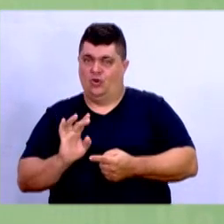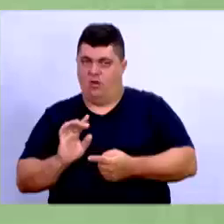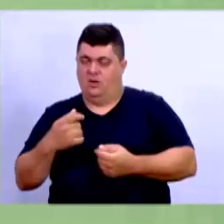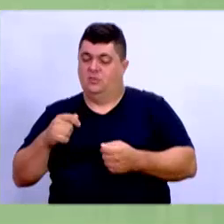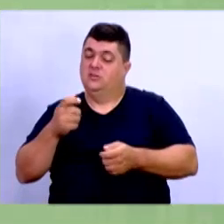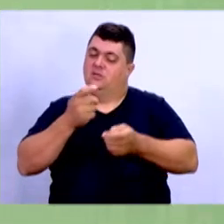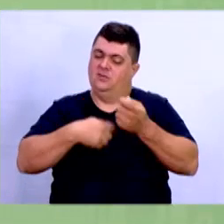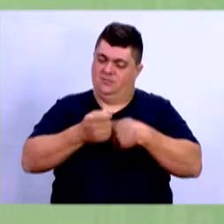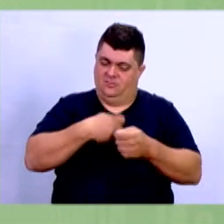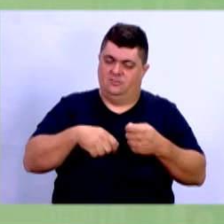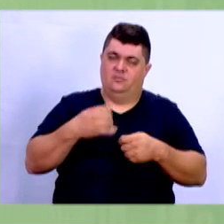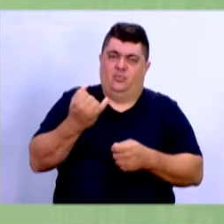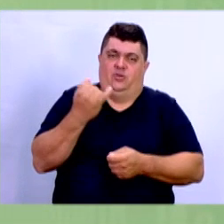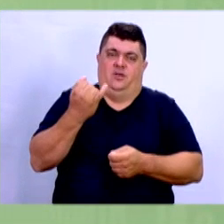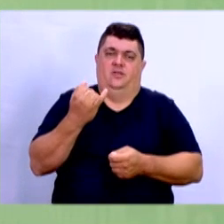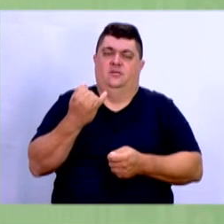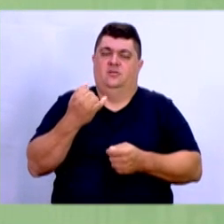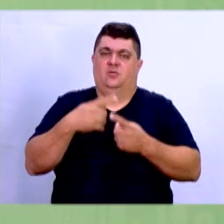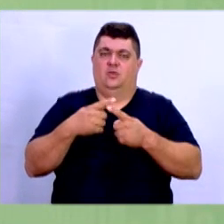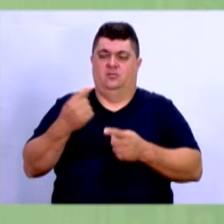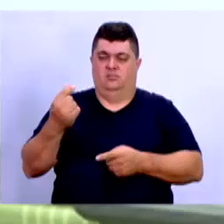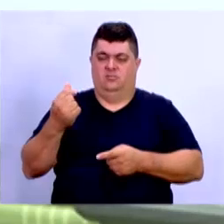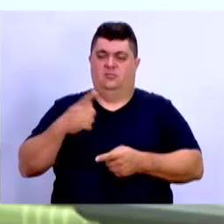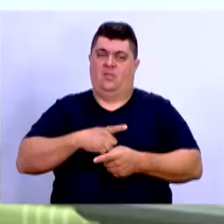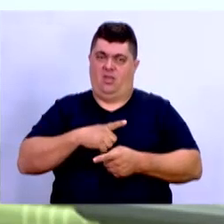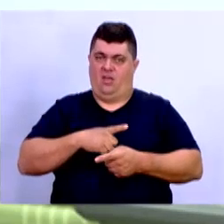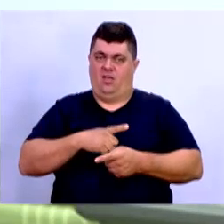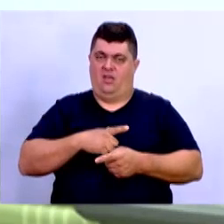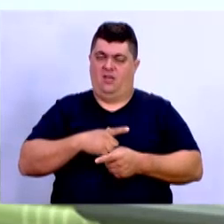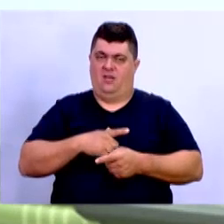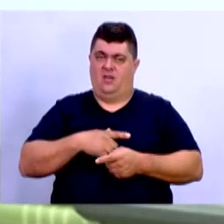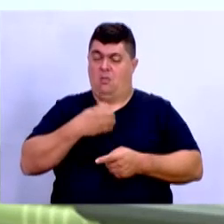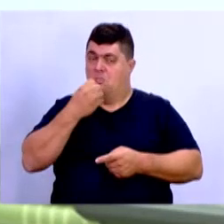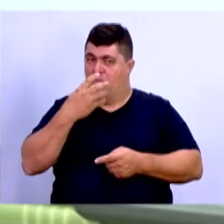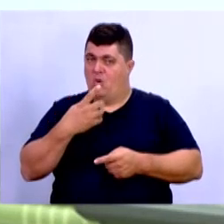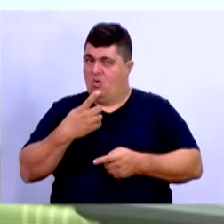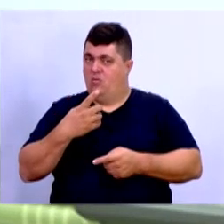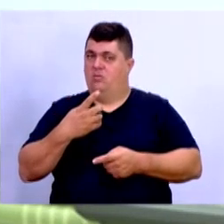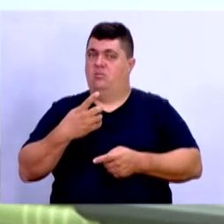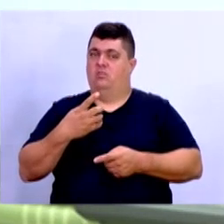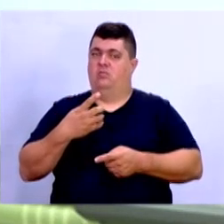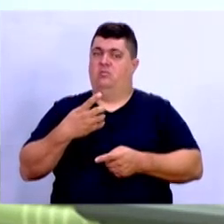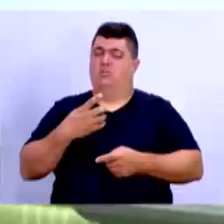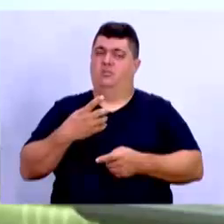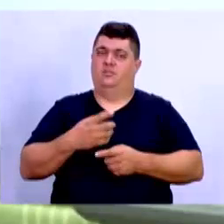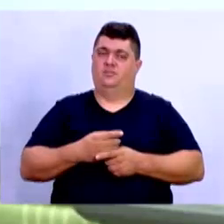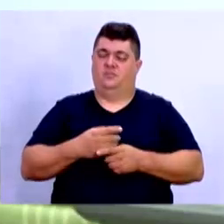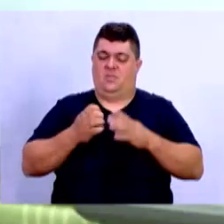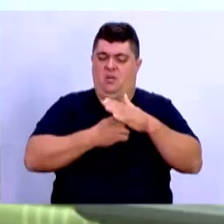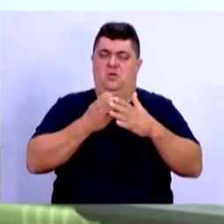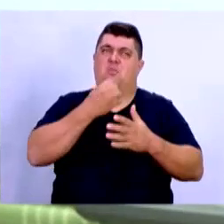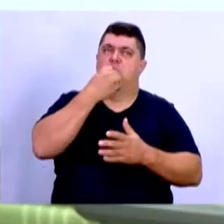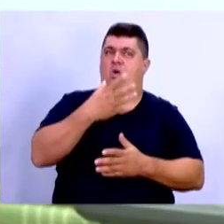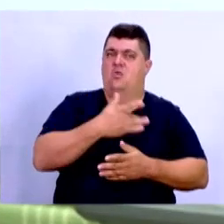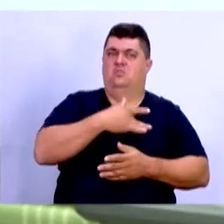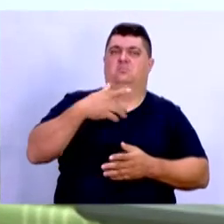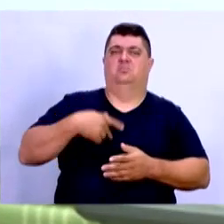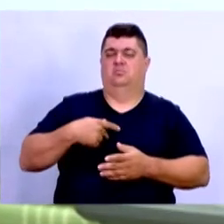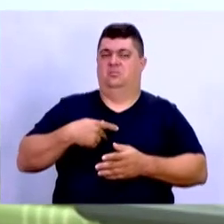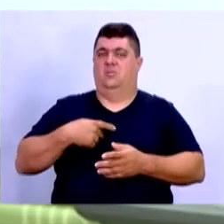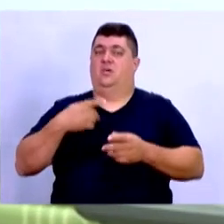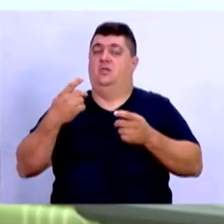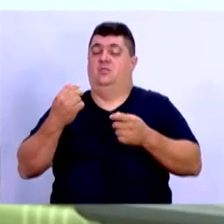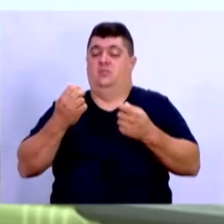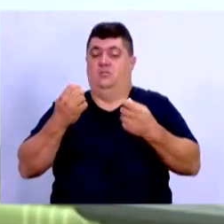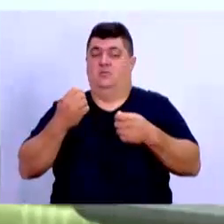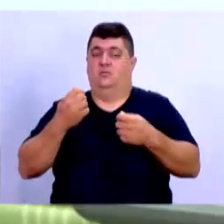precisa administrar, porque ter o dinheiro no caixa nem sempre significa que a empresa ela está bem.